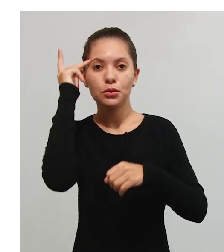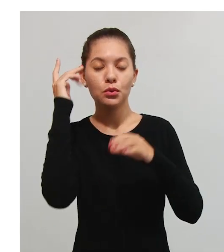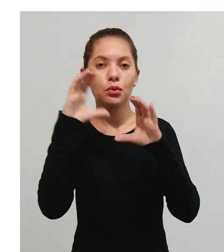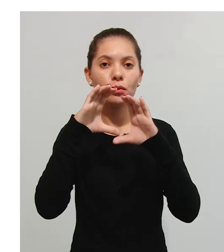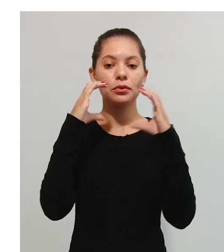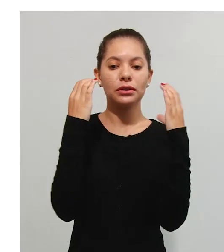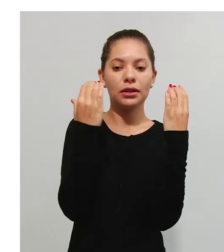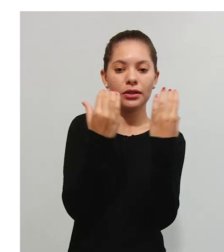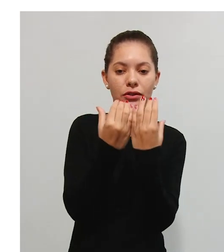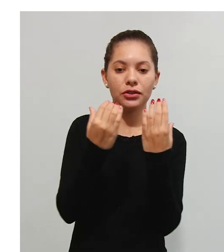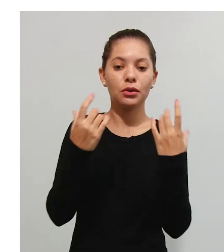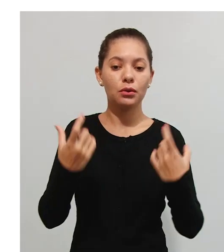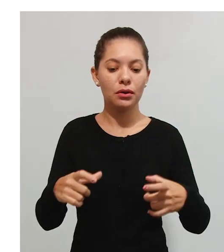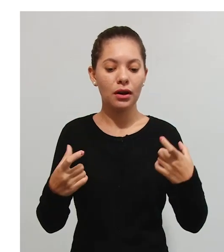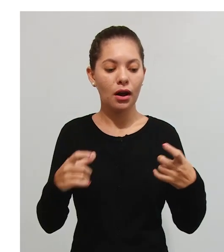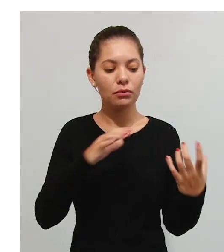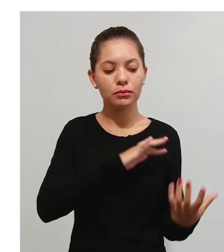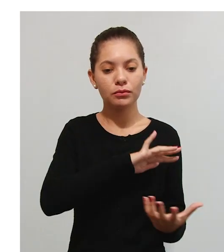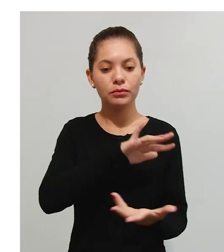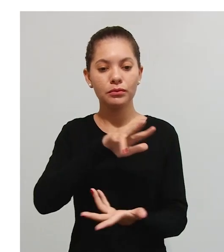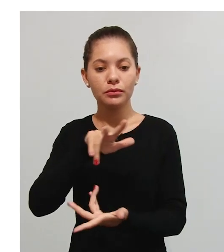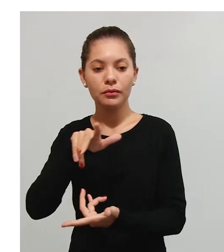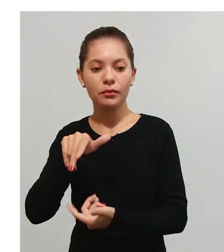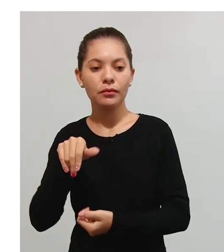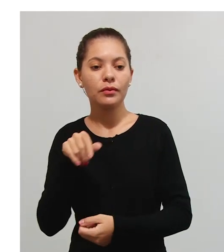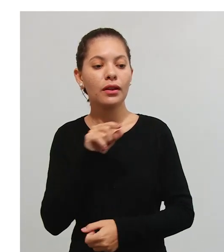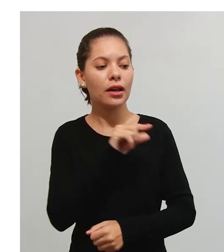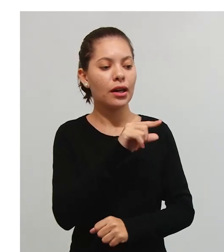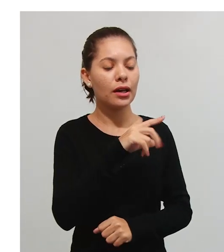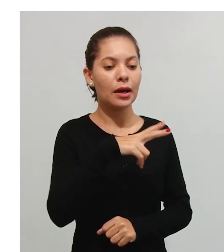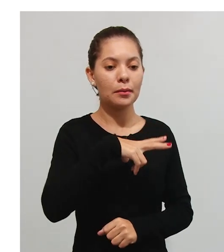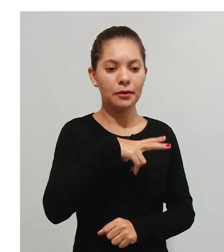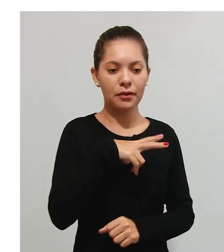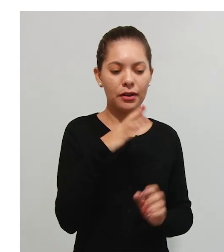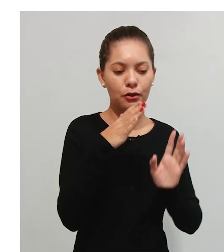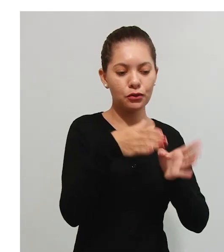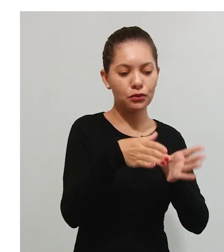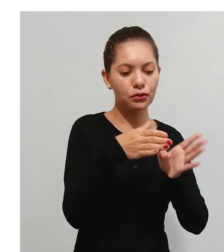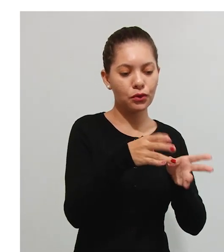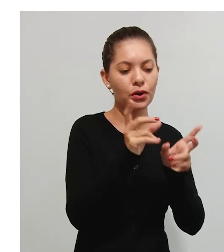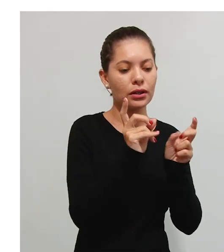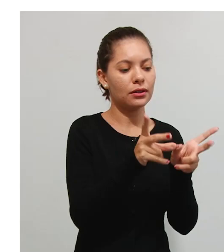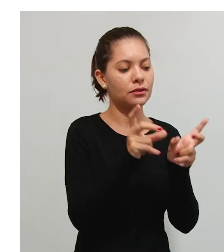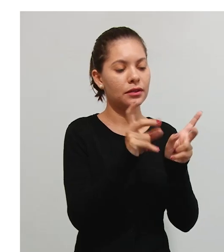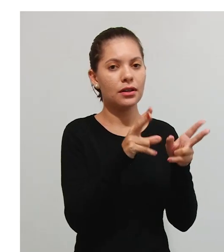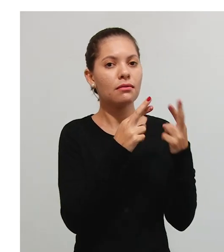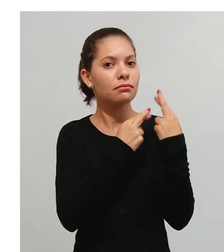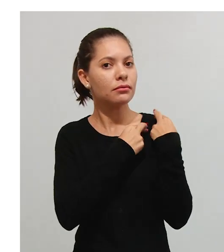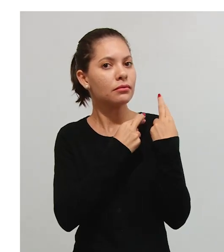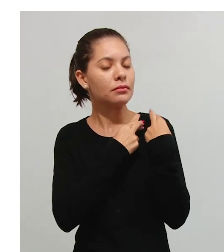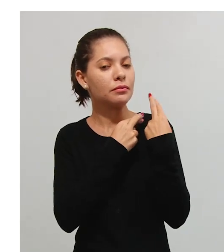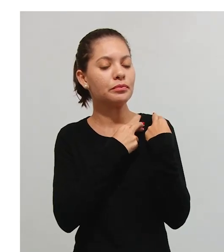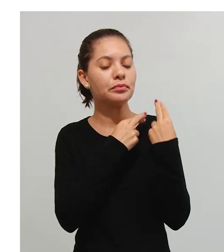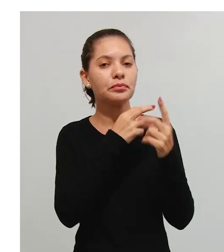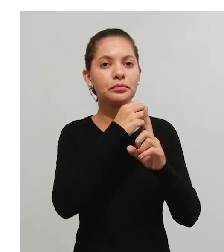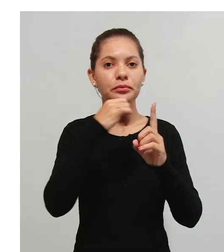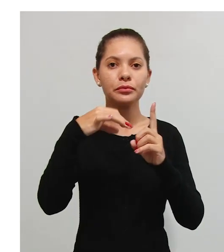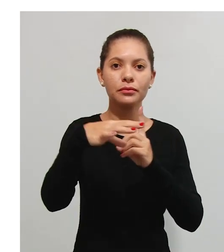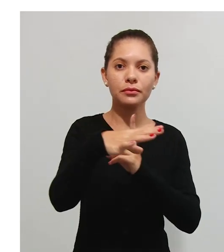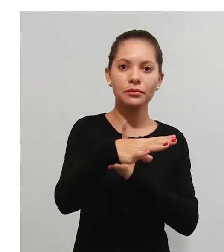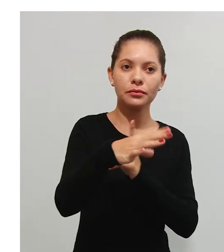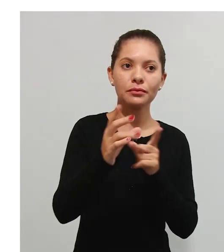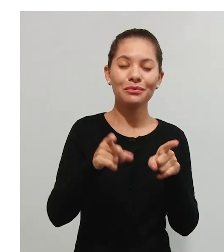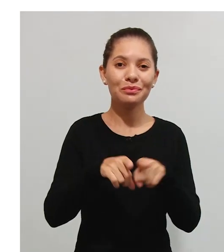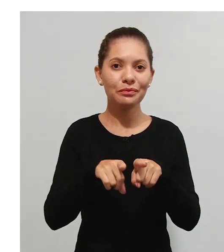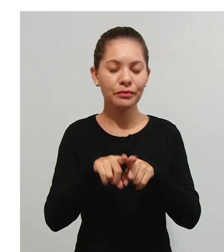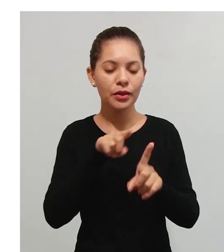e global. A empresa privada ela tem um foco no mercado e, como responsabilidade social, esse foco no